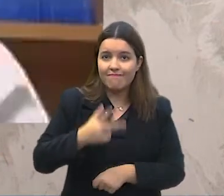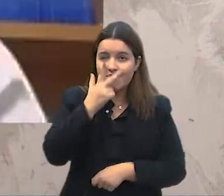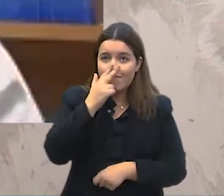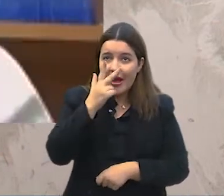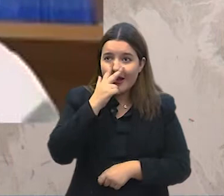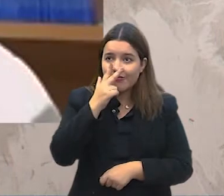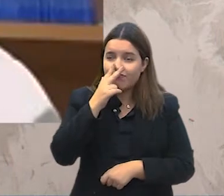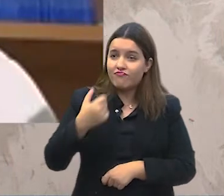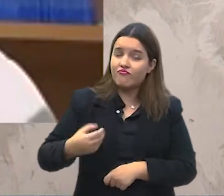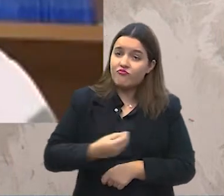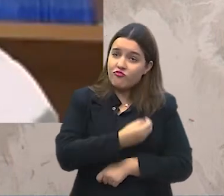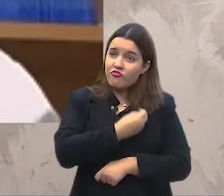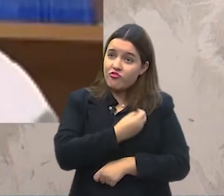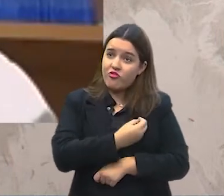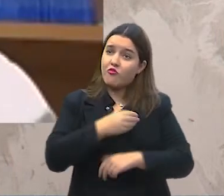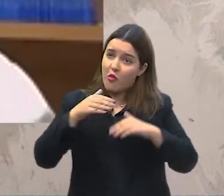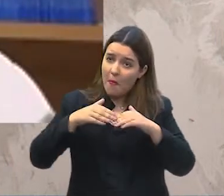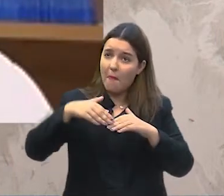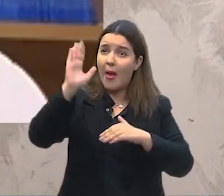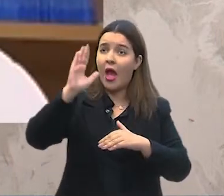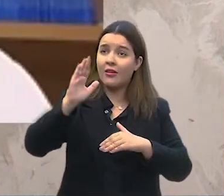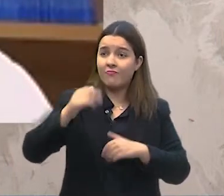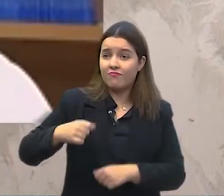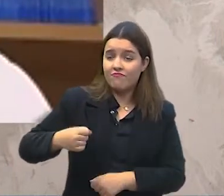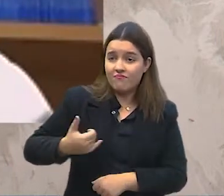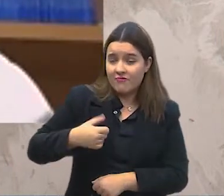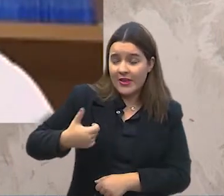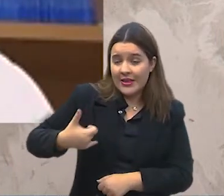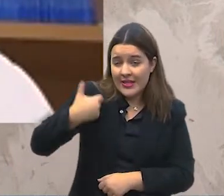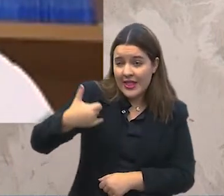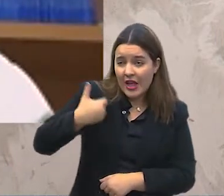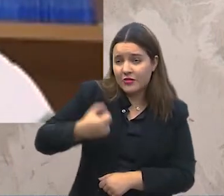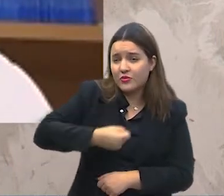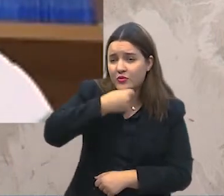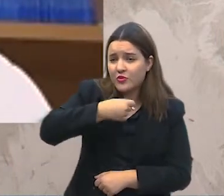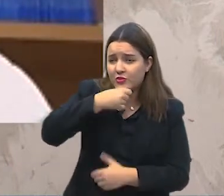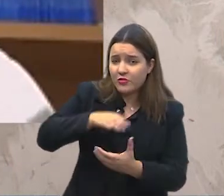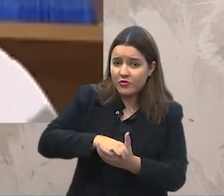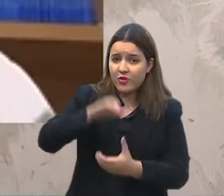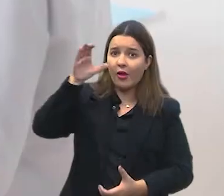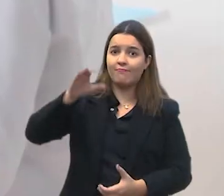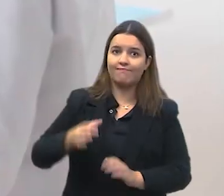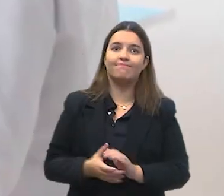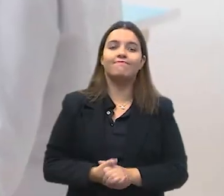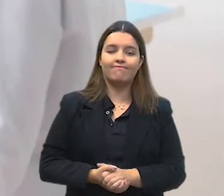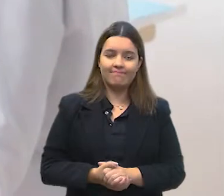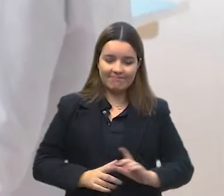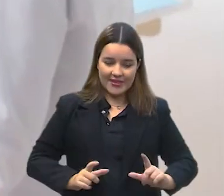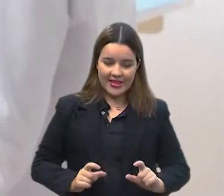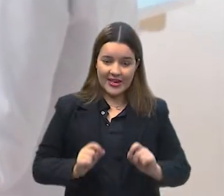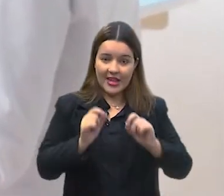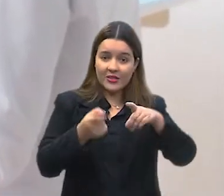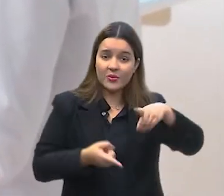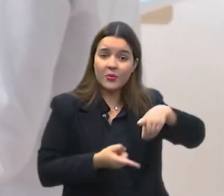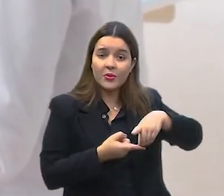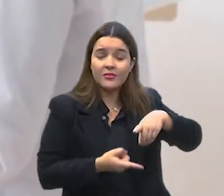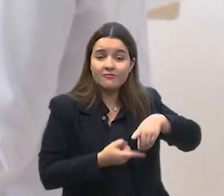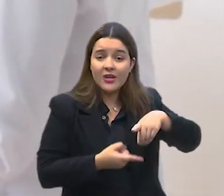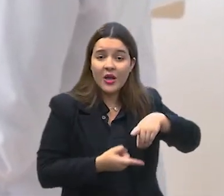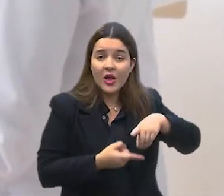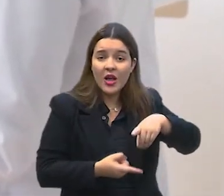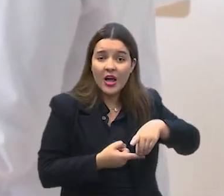década, né? O que a gente percebe é que o câncer da próstata ele tem uma